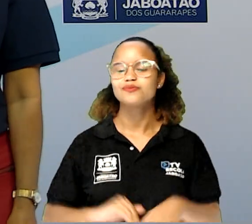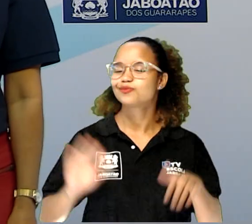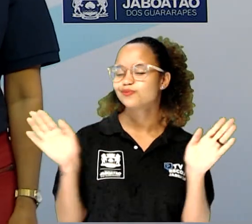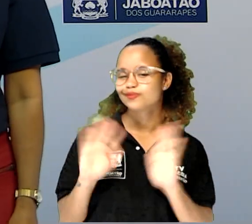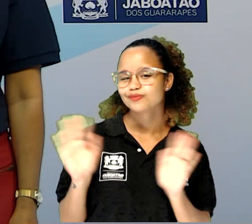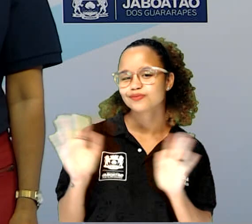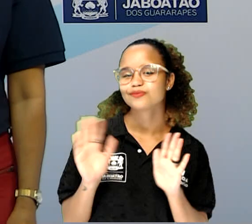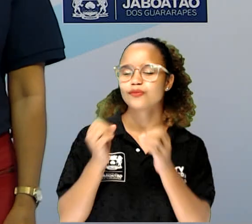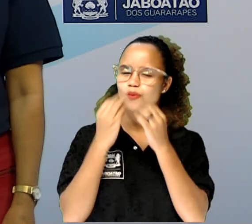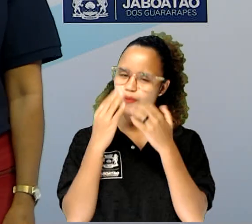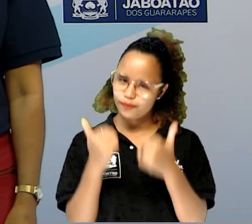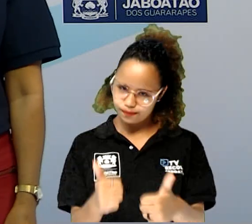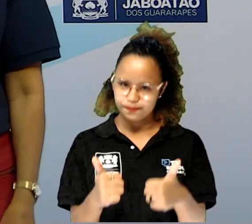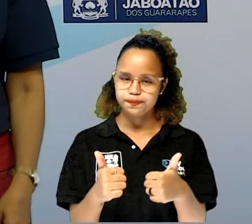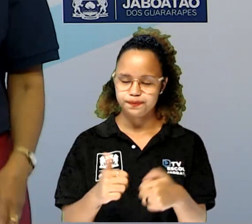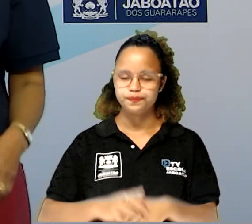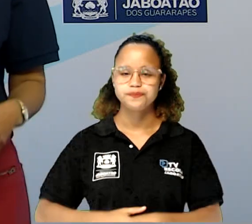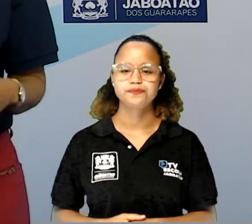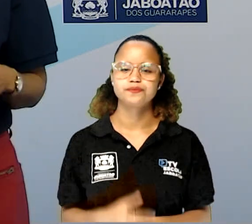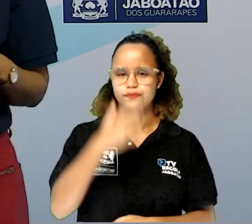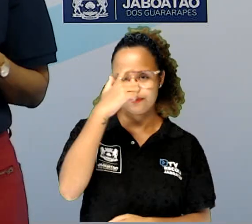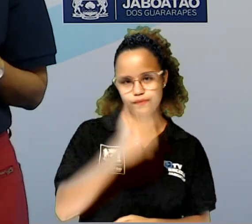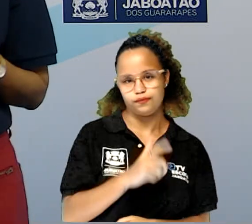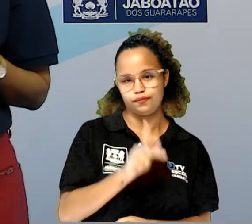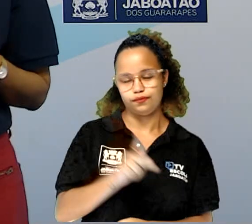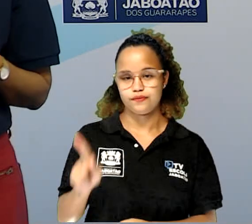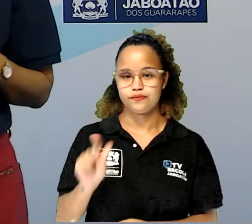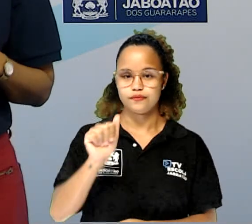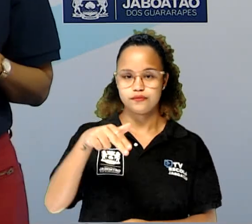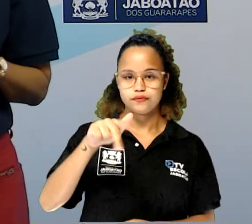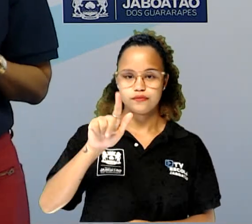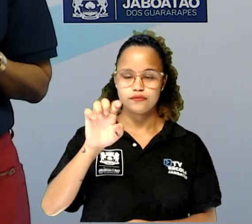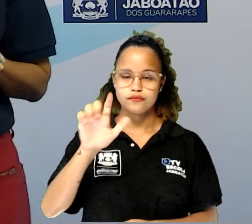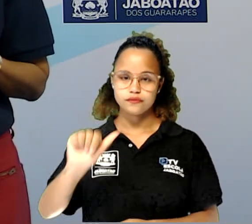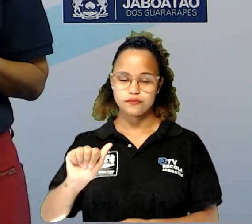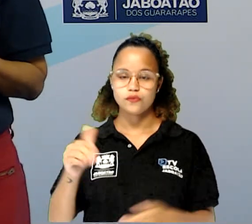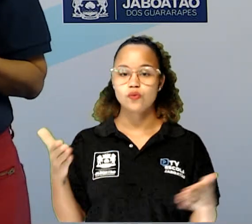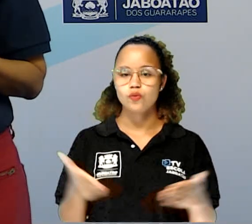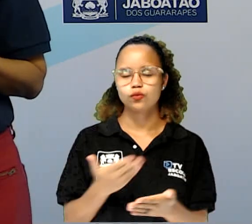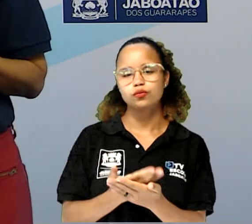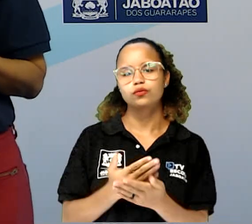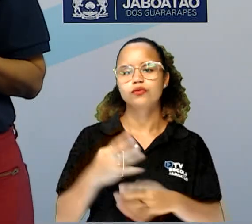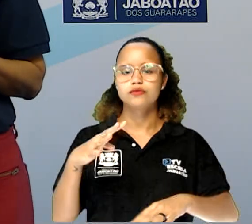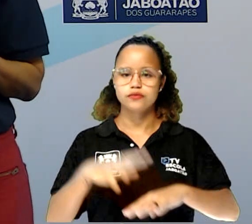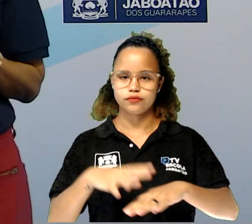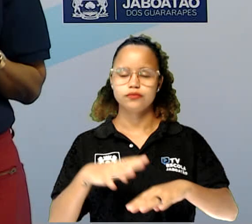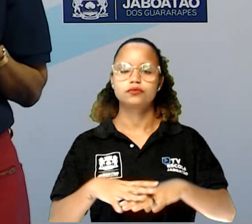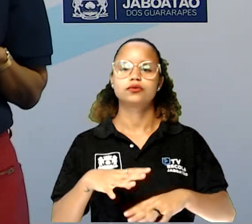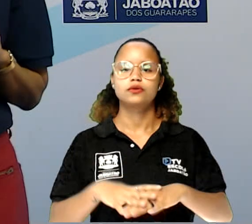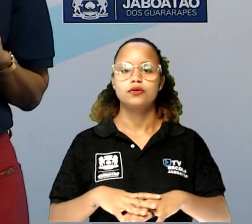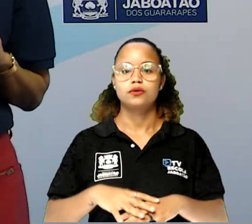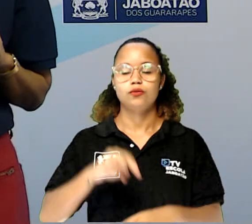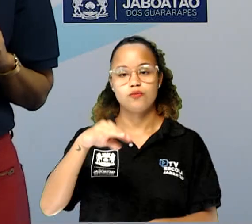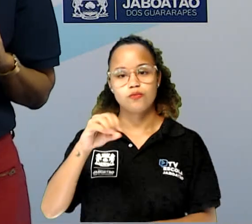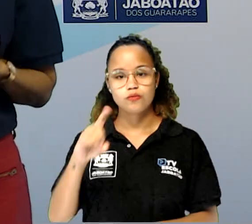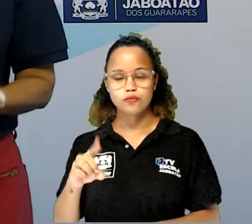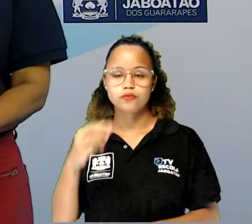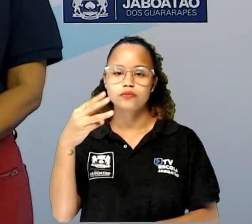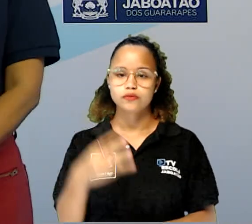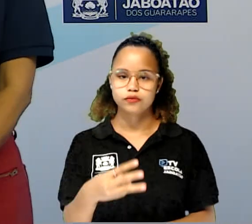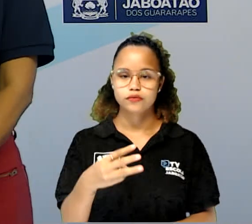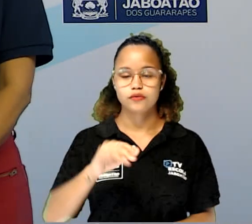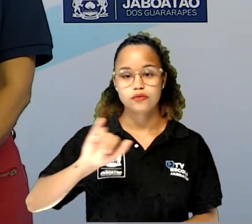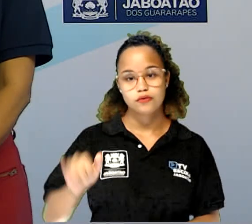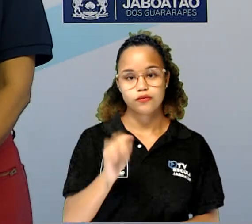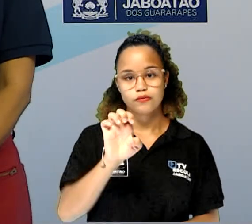Olá pessoal, tudo bem com vocês? Eu sou a professora Ângela. Nós vamos ter aula de matemática hoje para o módulo 3 da Educação de